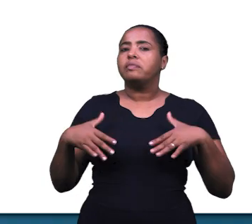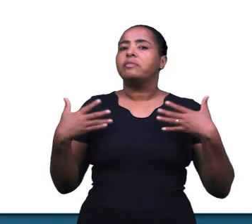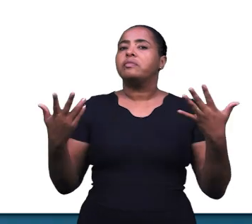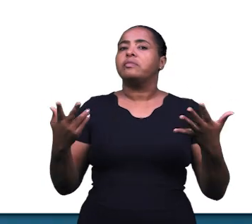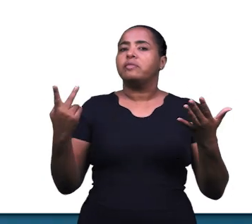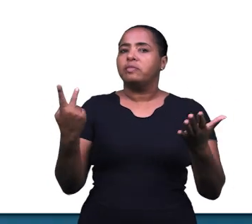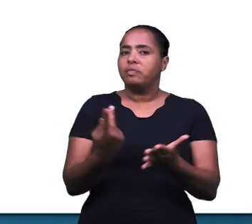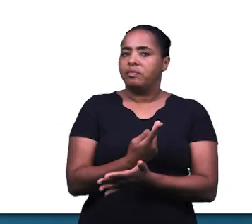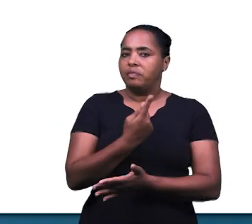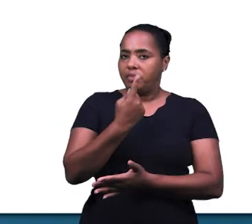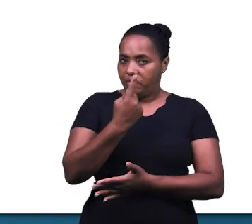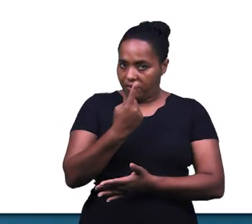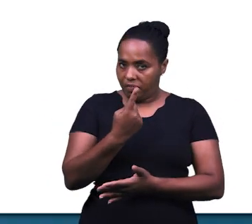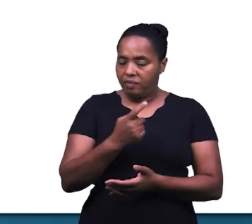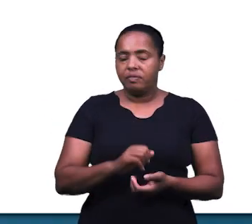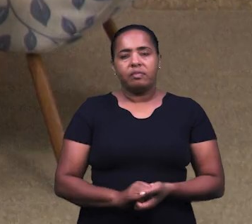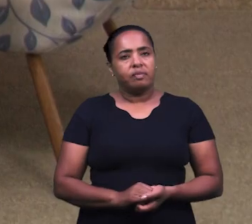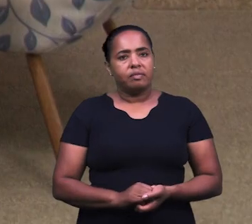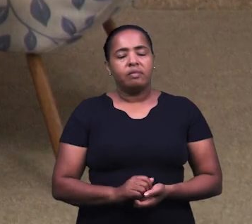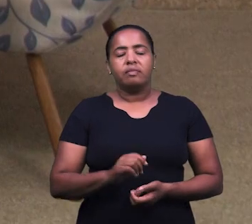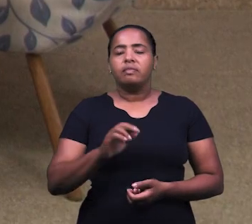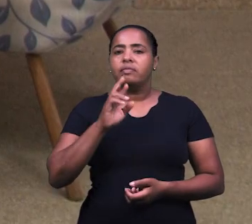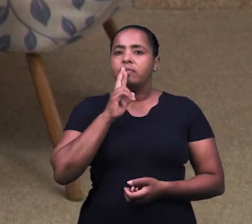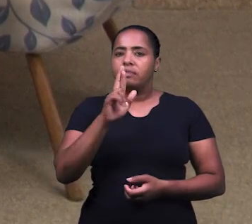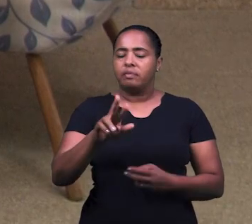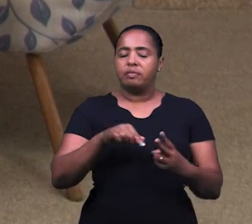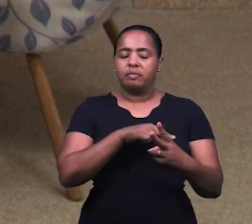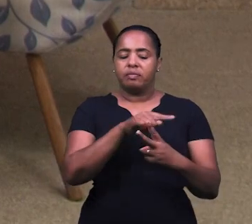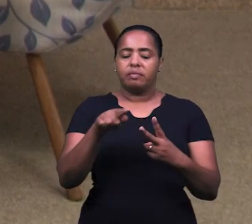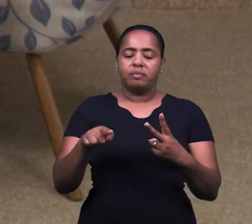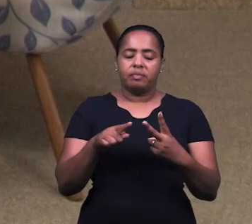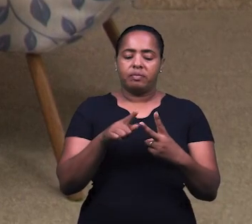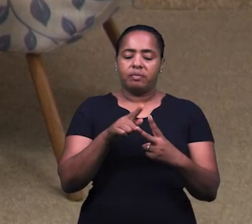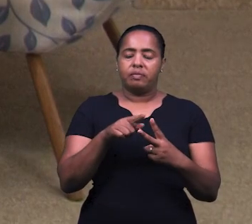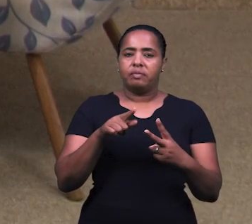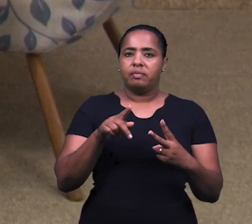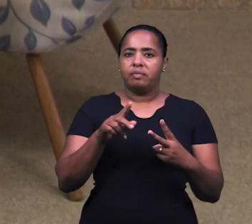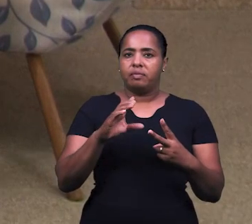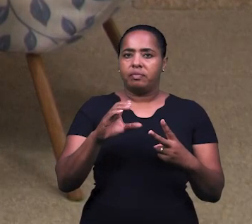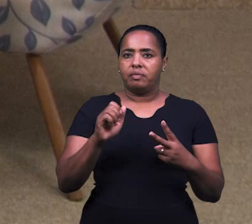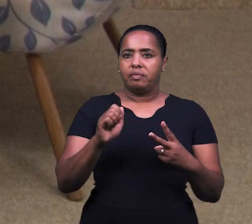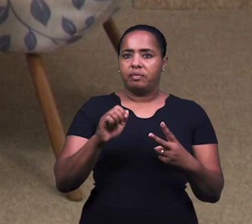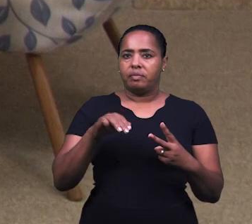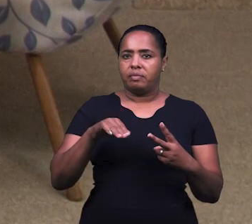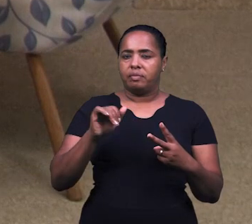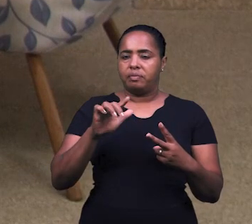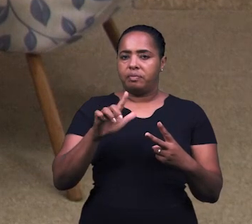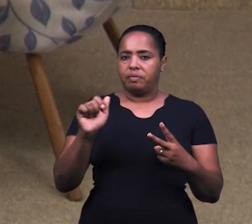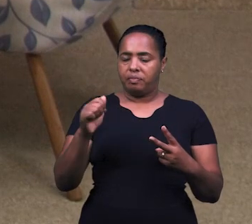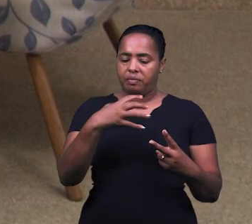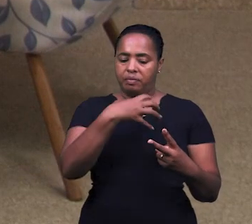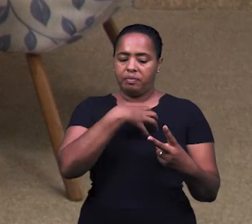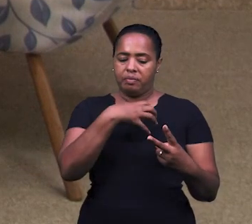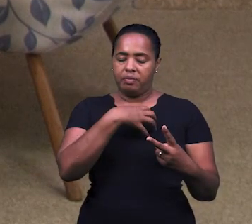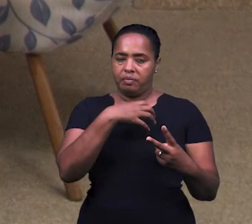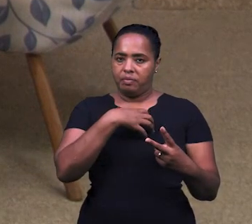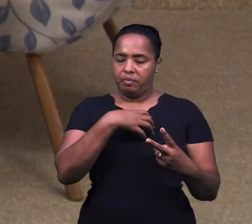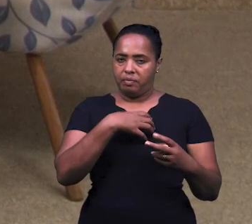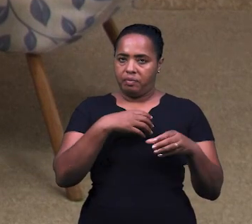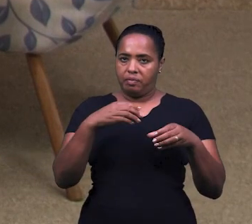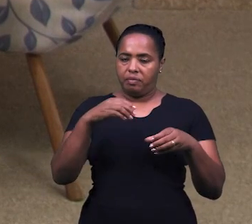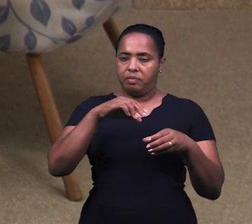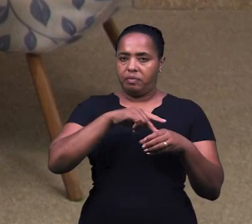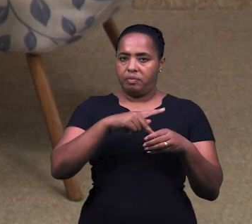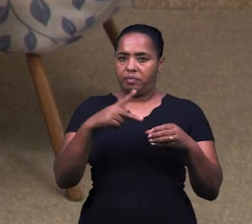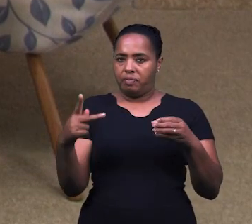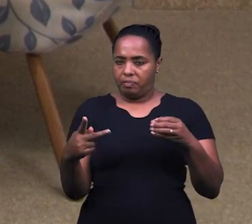momento se deu este fato. Nós temos duas respostas. Da jovem Camille Costa, de Ilhéus, Bahia, do Grupo